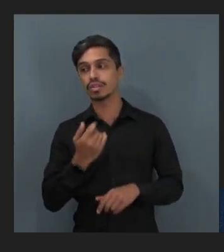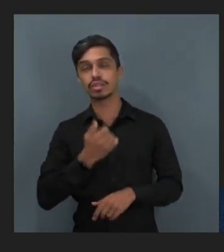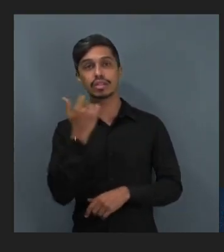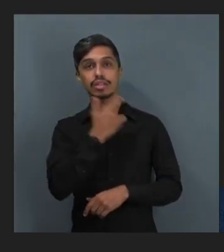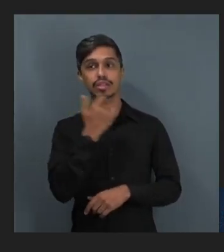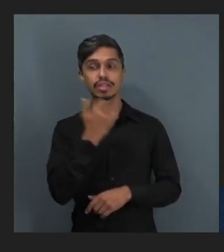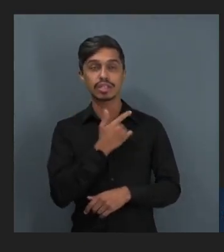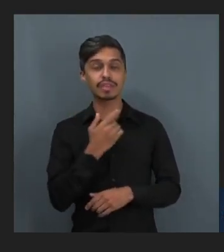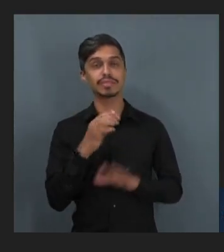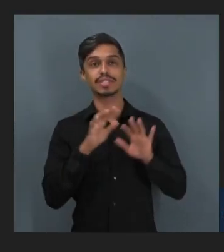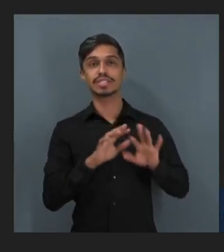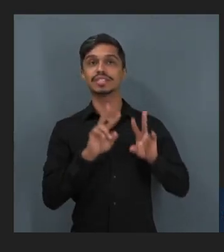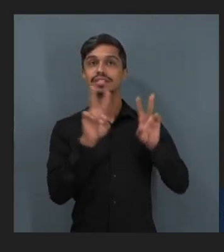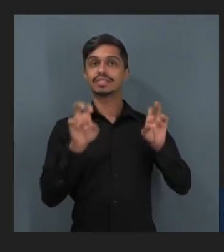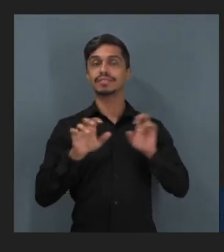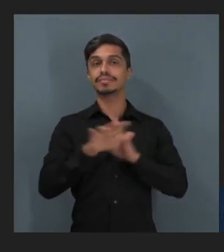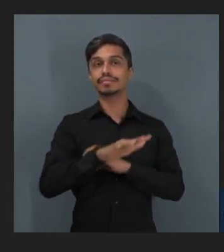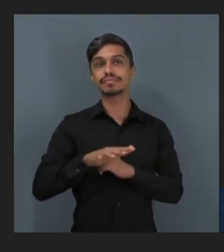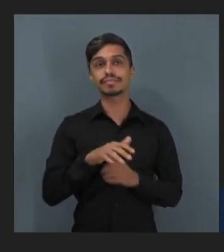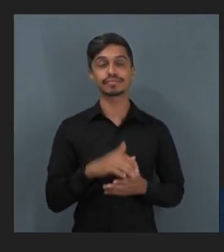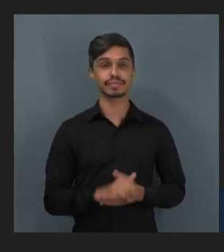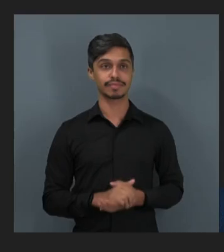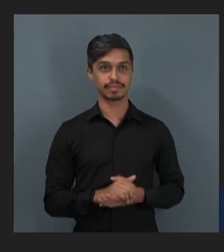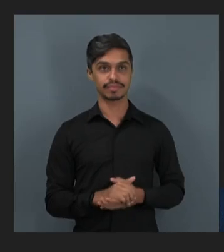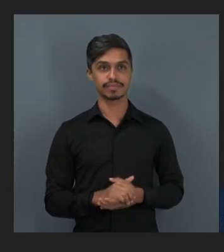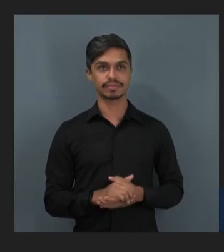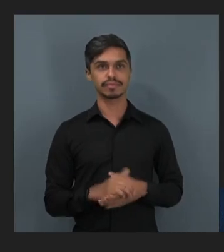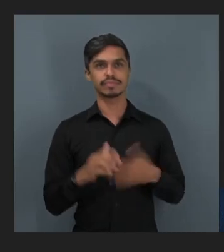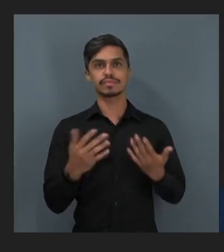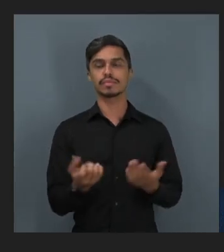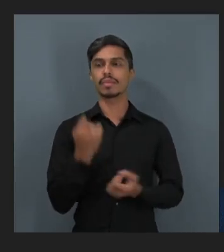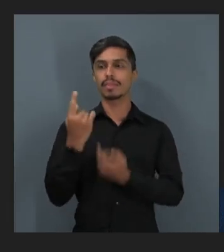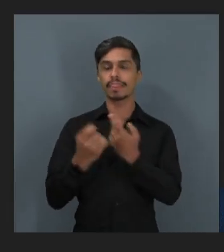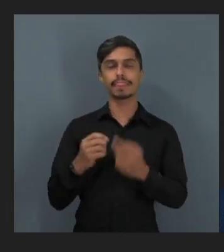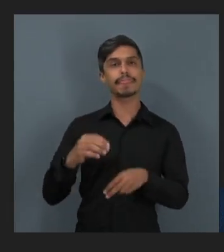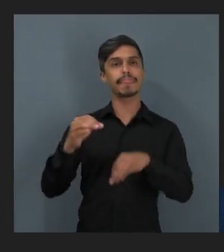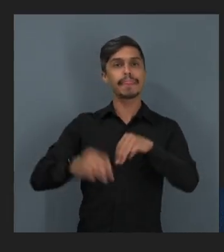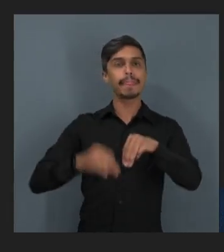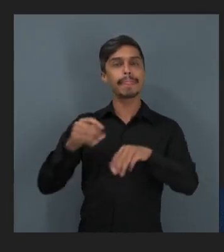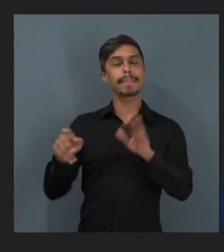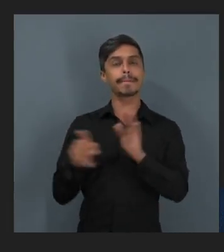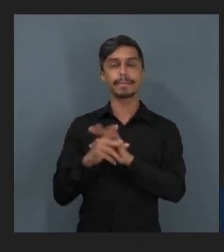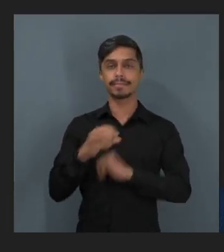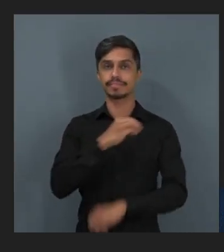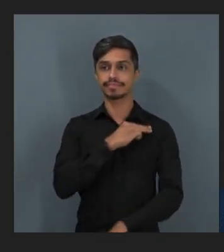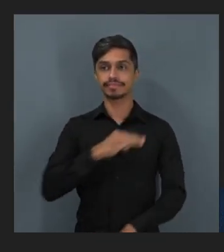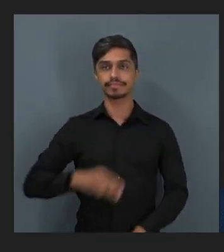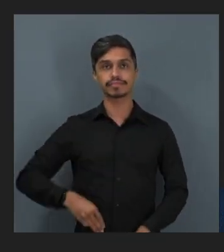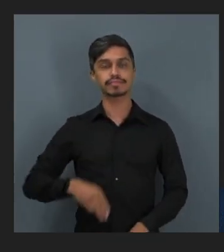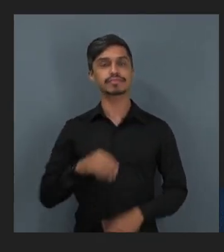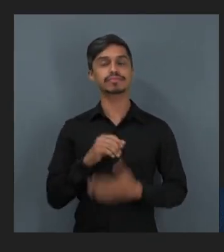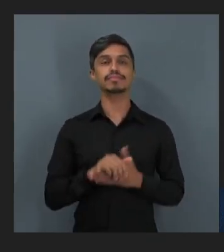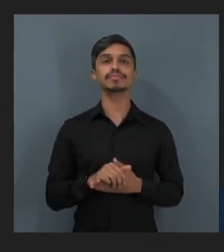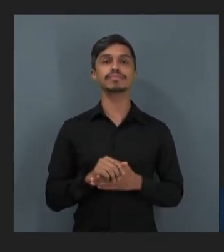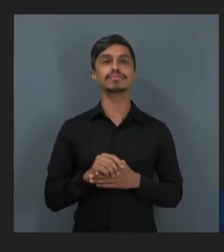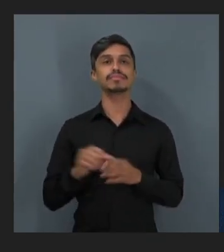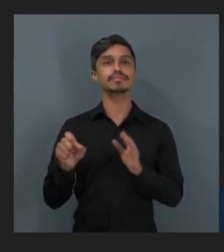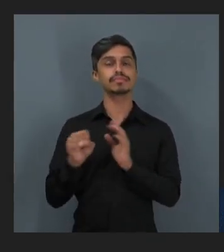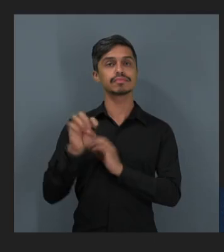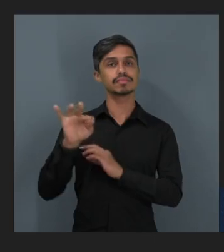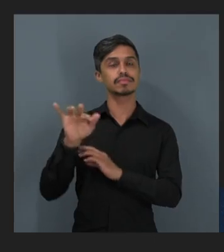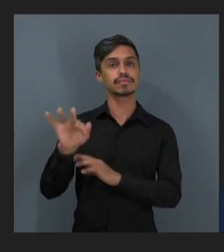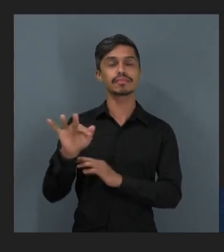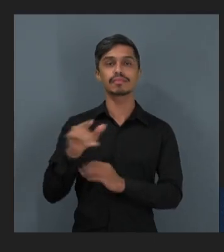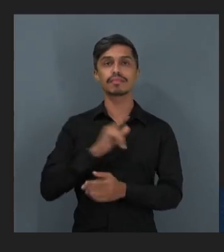semana alguns ministros do STF indo participar de eventos bancados